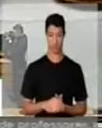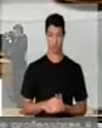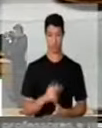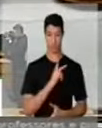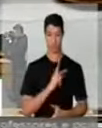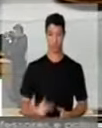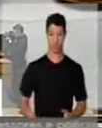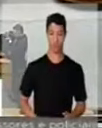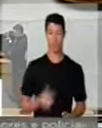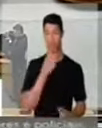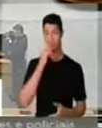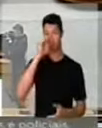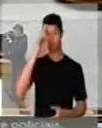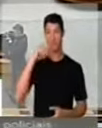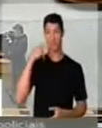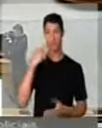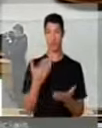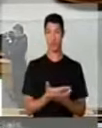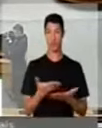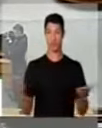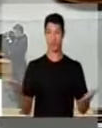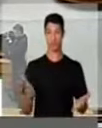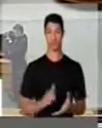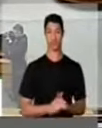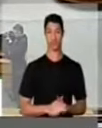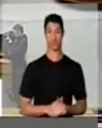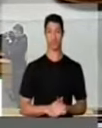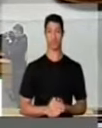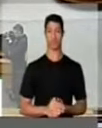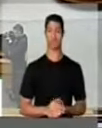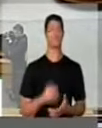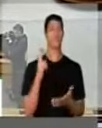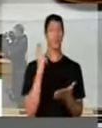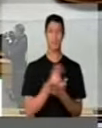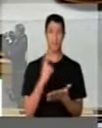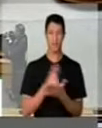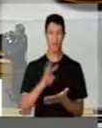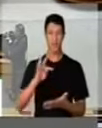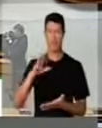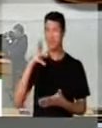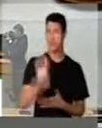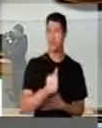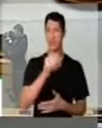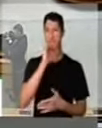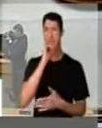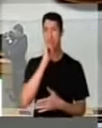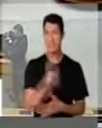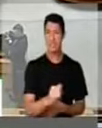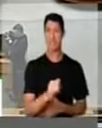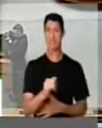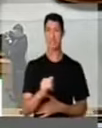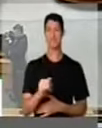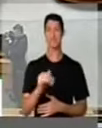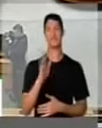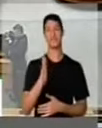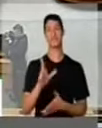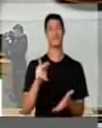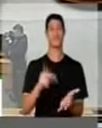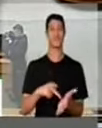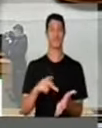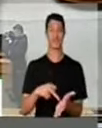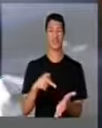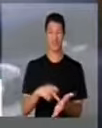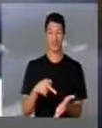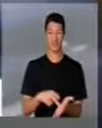Senhor presidente, senhoras e senhores deputados, mesmo que tudo isso dito fosse